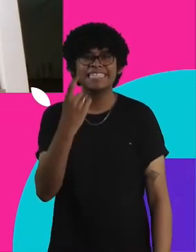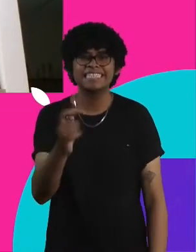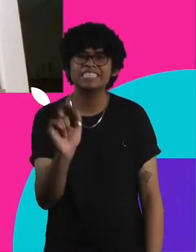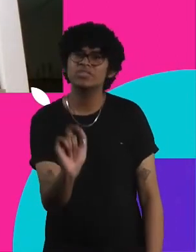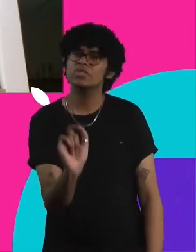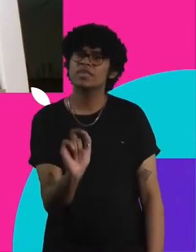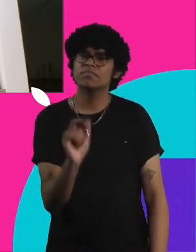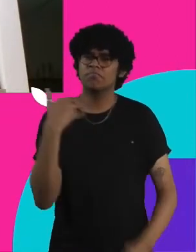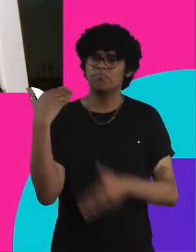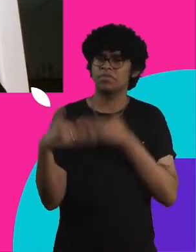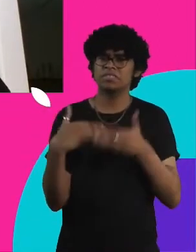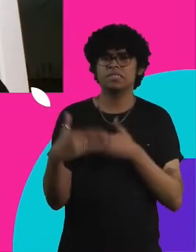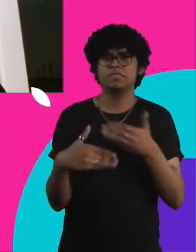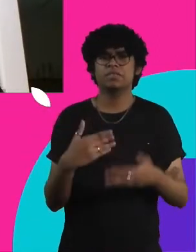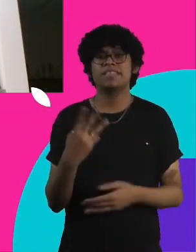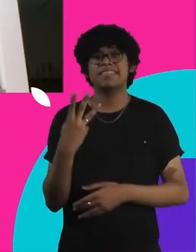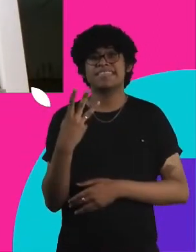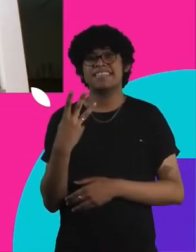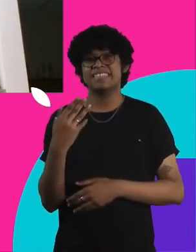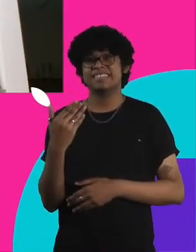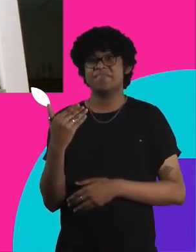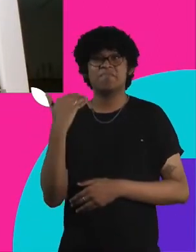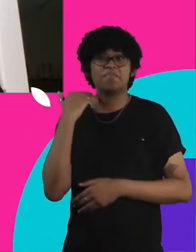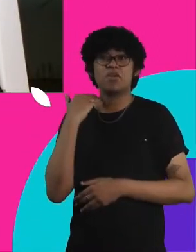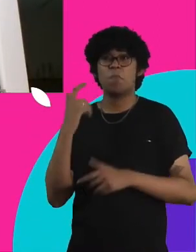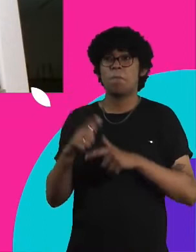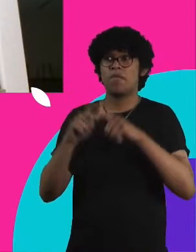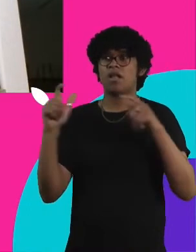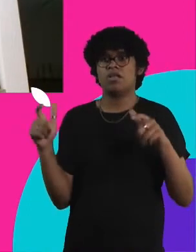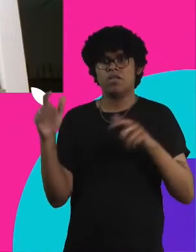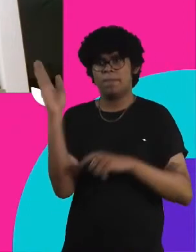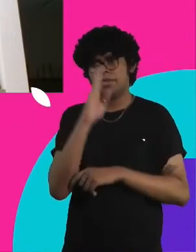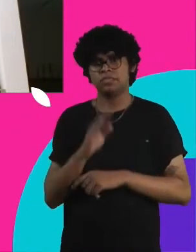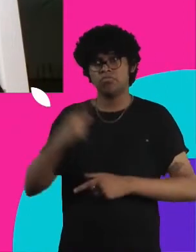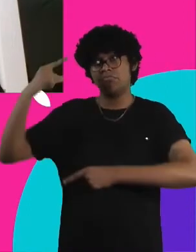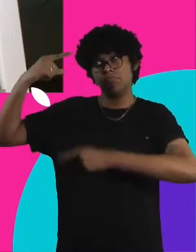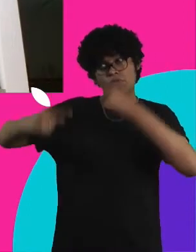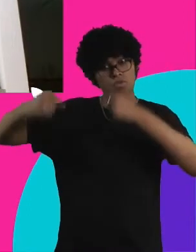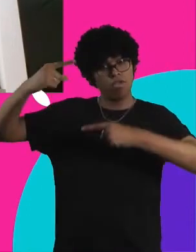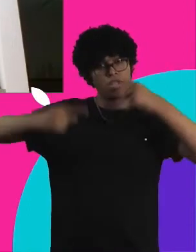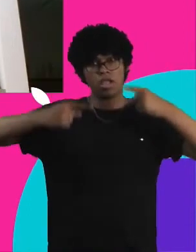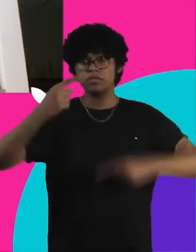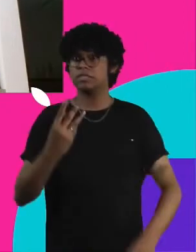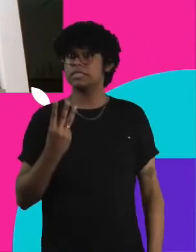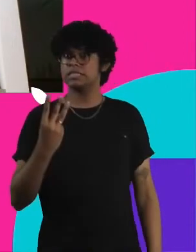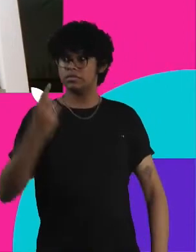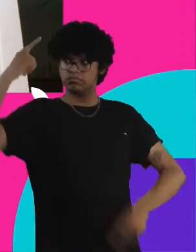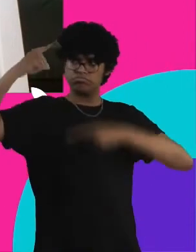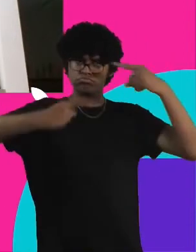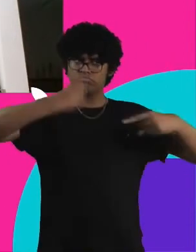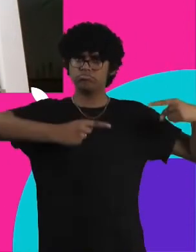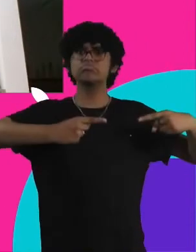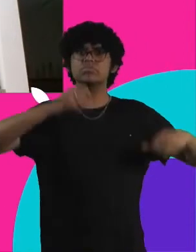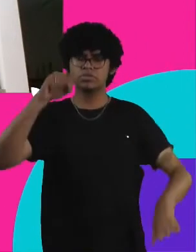um todo, foram os 3 maiores bancos do nosso país, concorrentes, né, ferozmente no mercado financeiro,